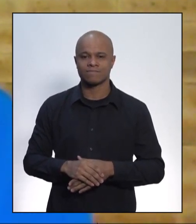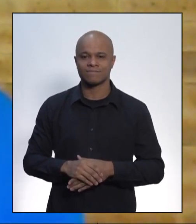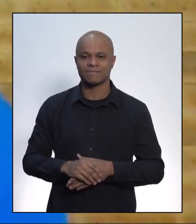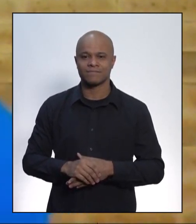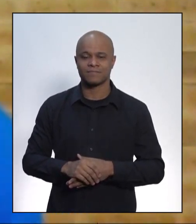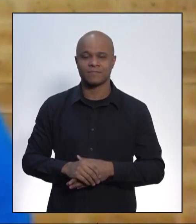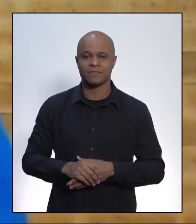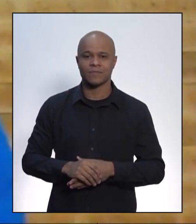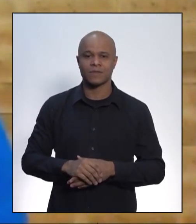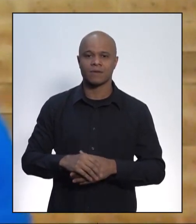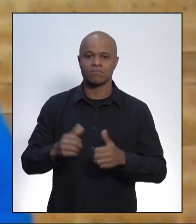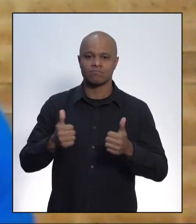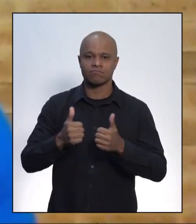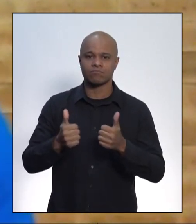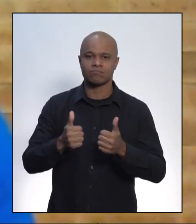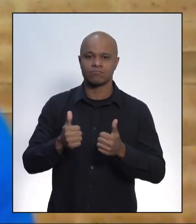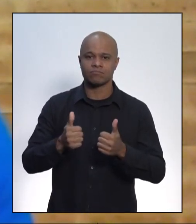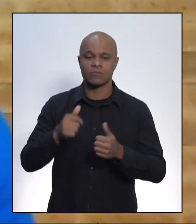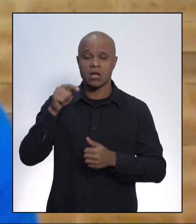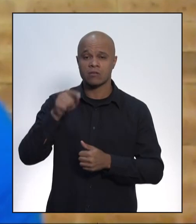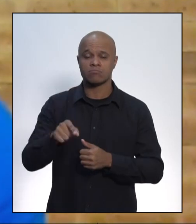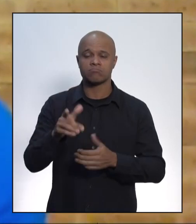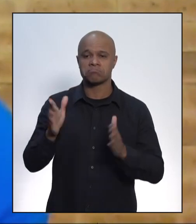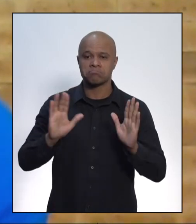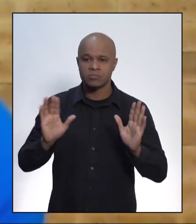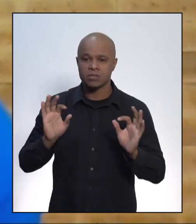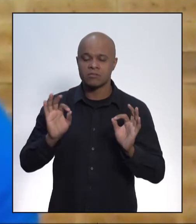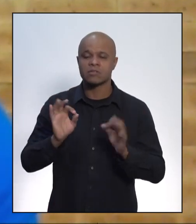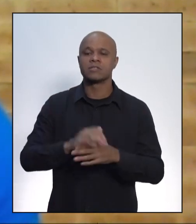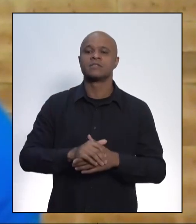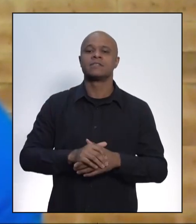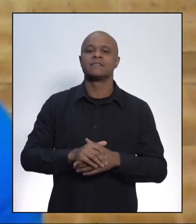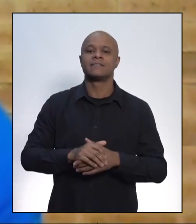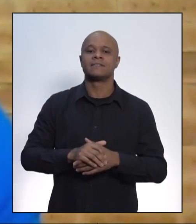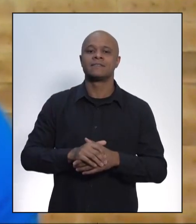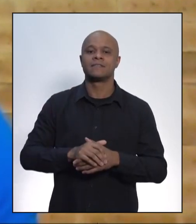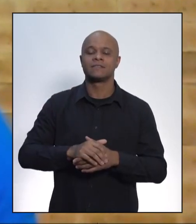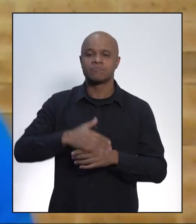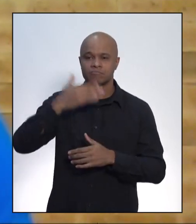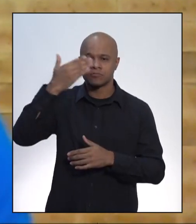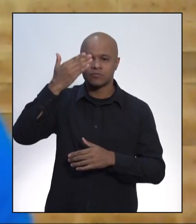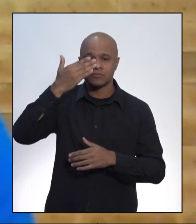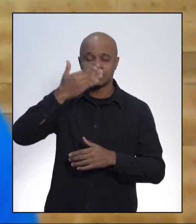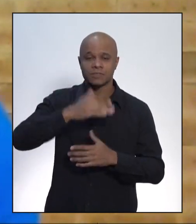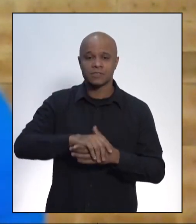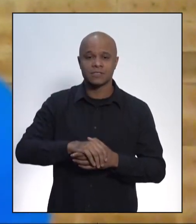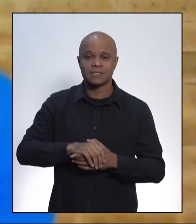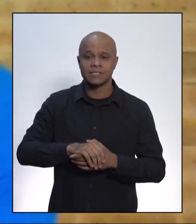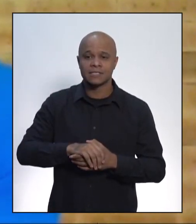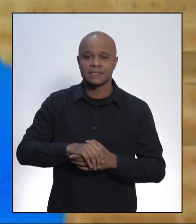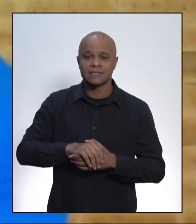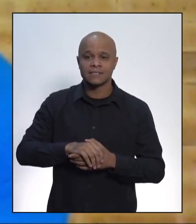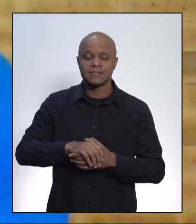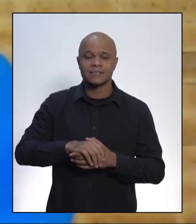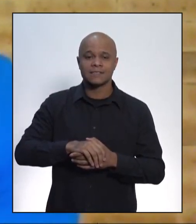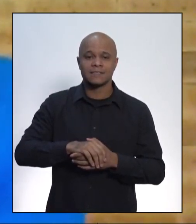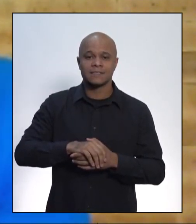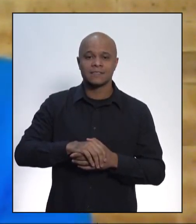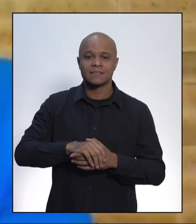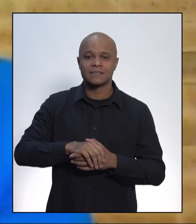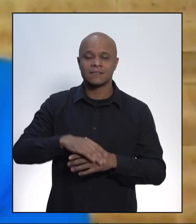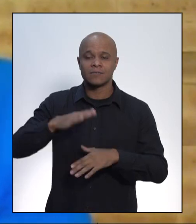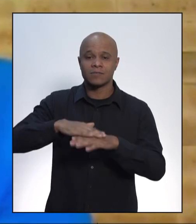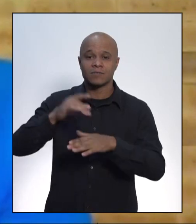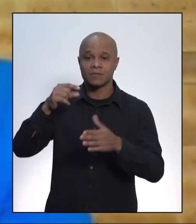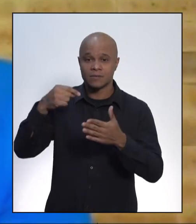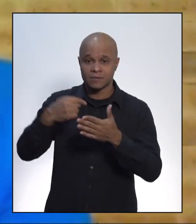Bom, eu acho que é isso, né, pessoal? Eu, pelo que eu vi aqui, não tem mais perguntas e eu já acabei de